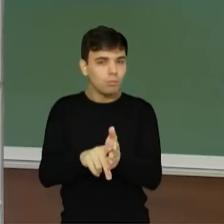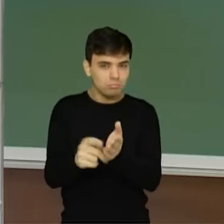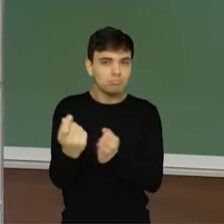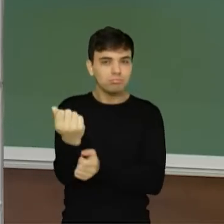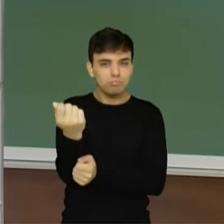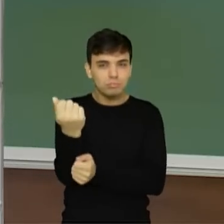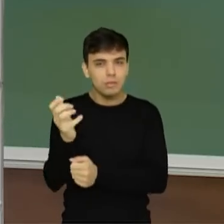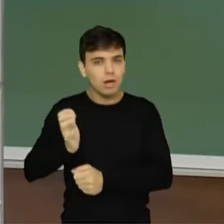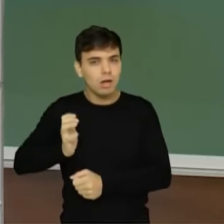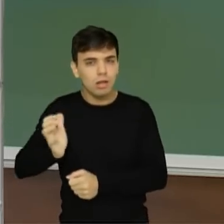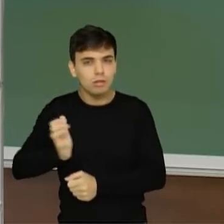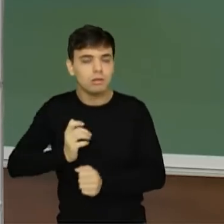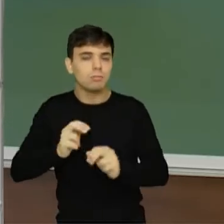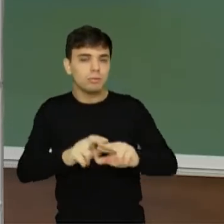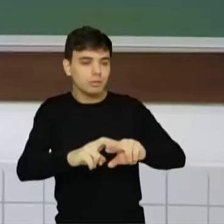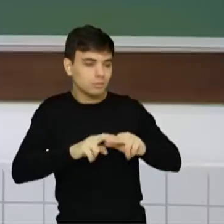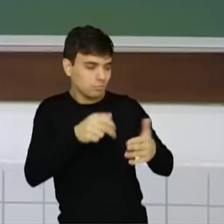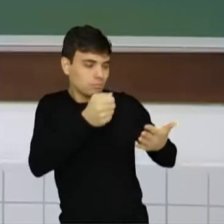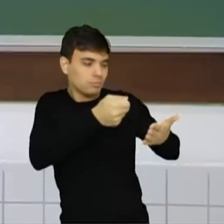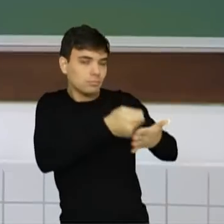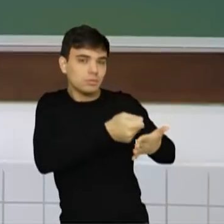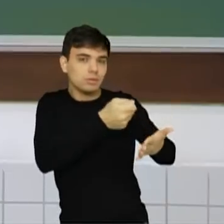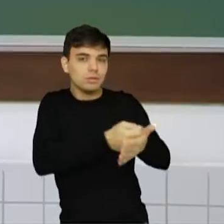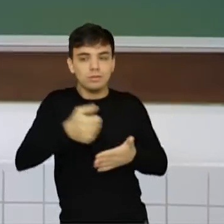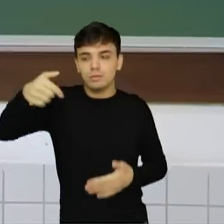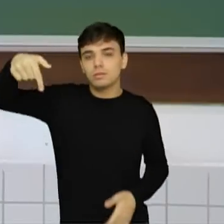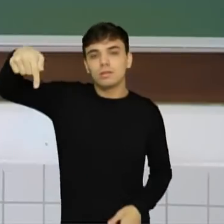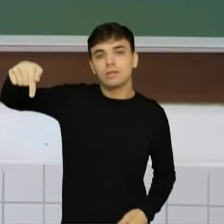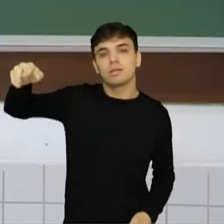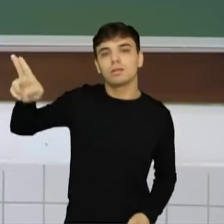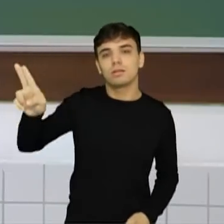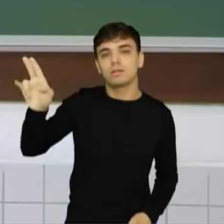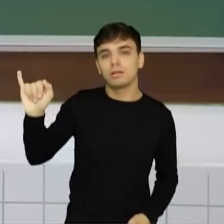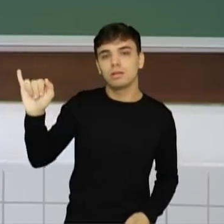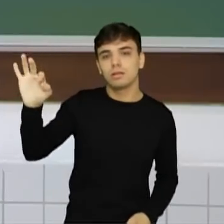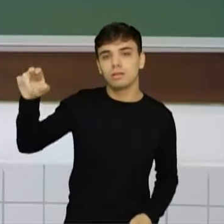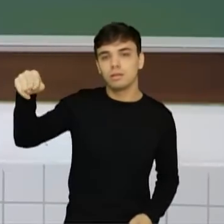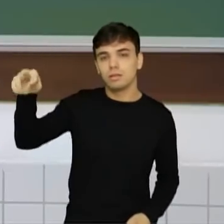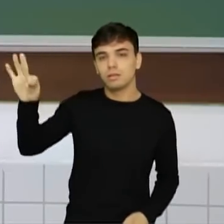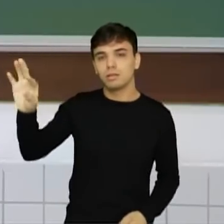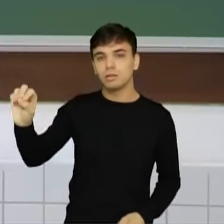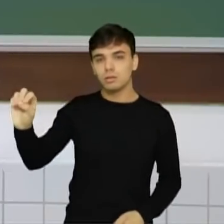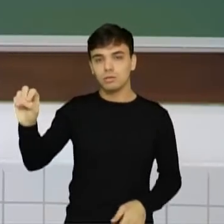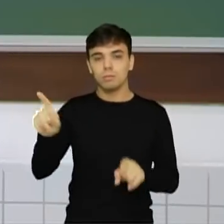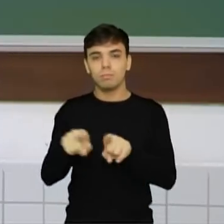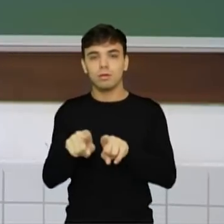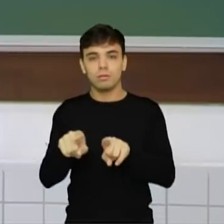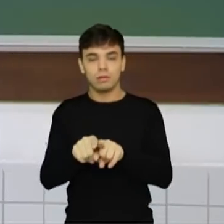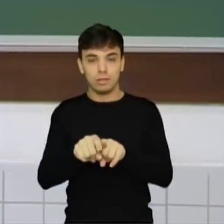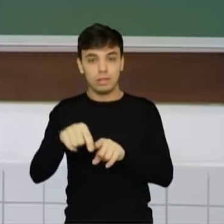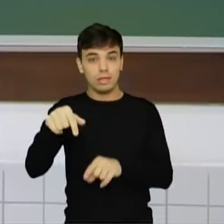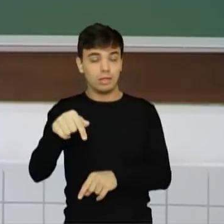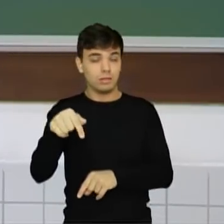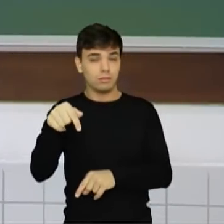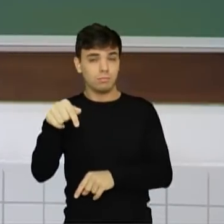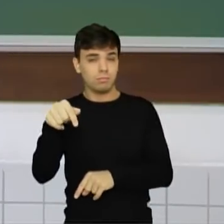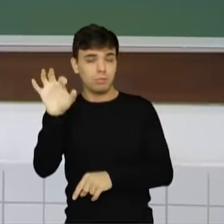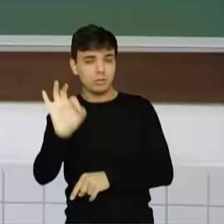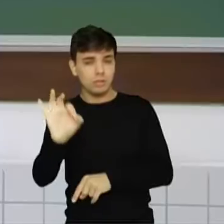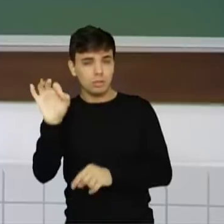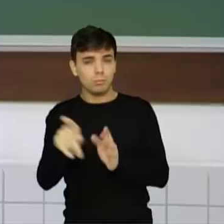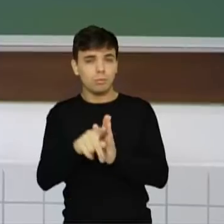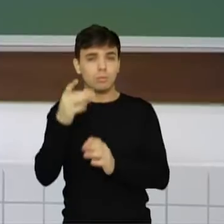acontecia? Principalmente pela cobrança do chamado quinto, que era o quê? 20% de todo o ouro que era minerado ficava com o governo de